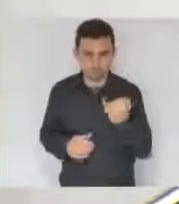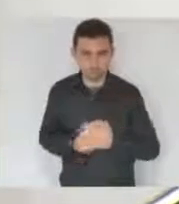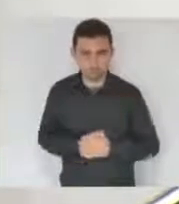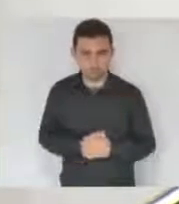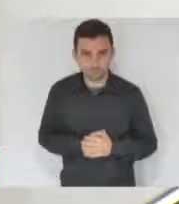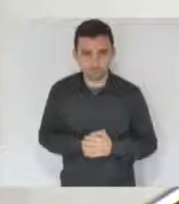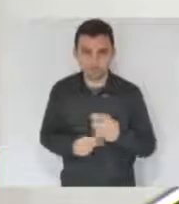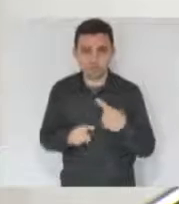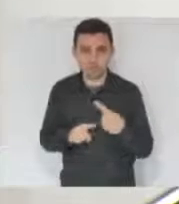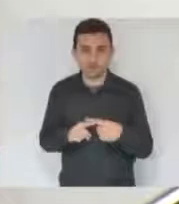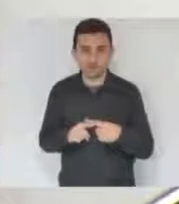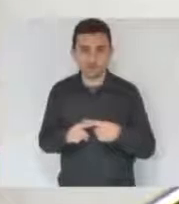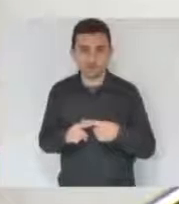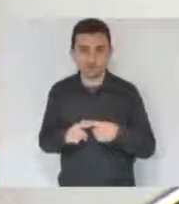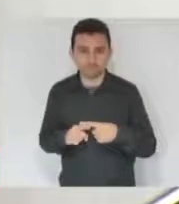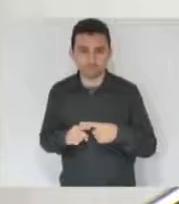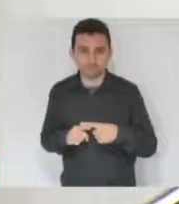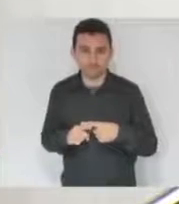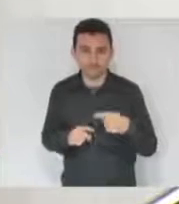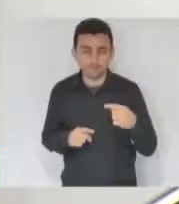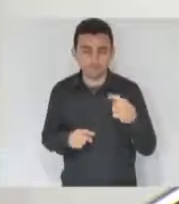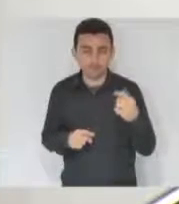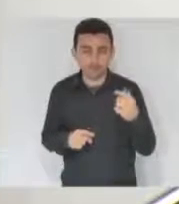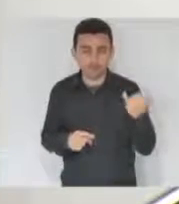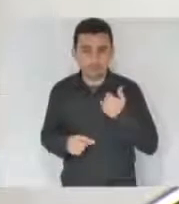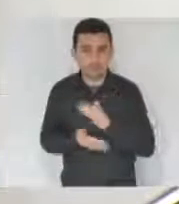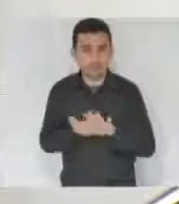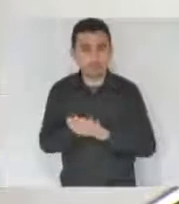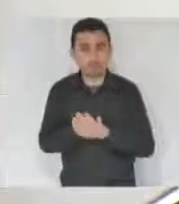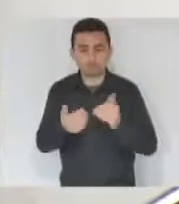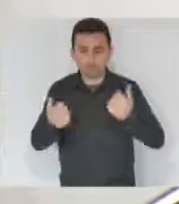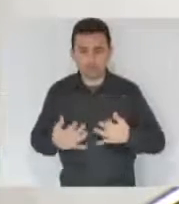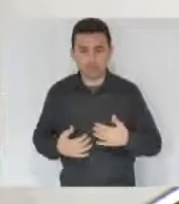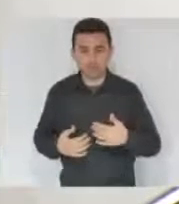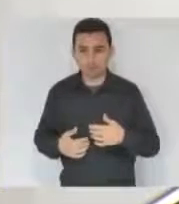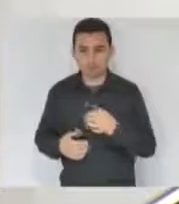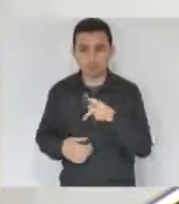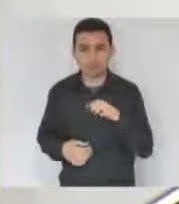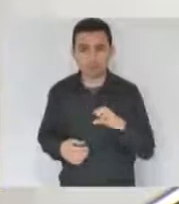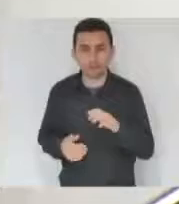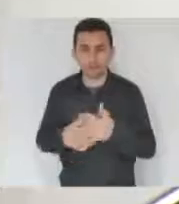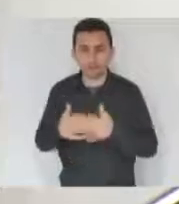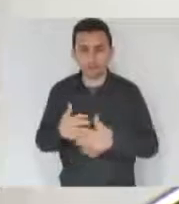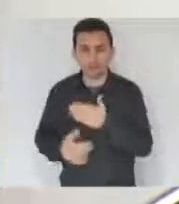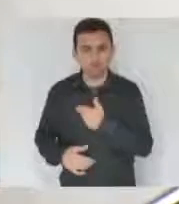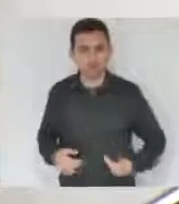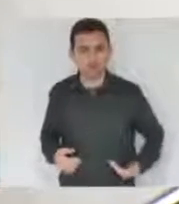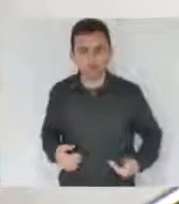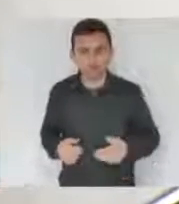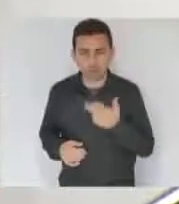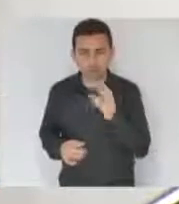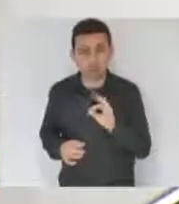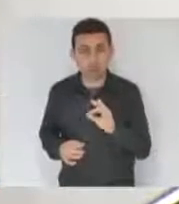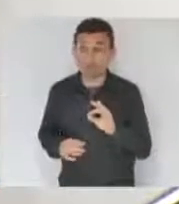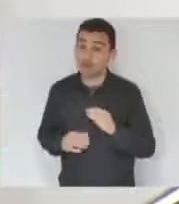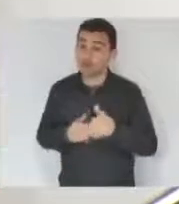porque não me disseram no que a nossa PEC atrapalha ou pode atrapalhar o governo. Agora eu vou dizer o que essa PEC